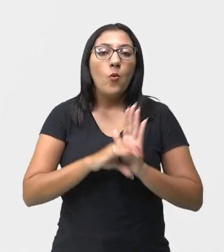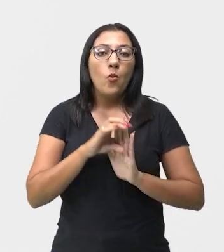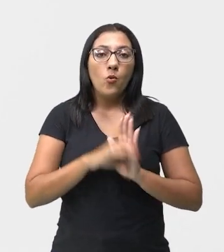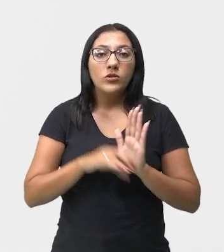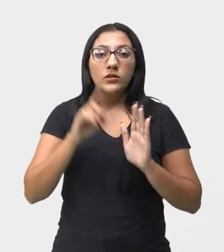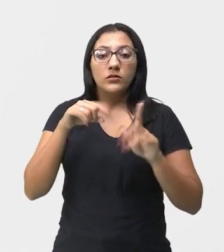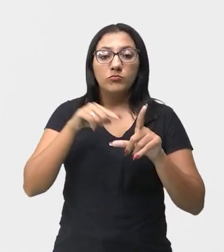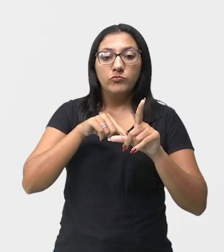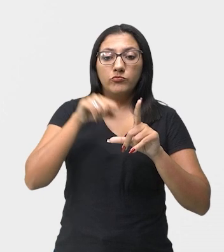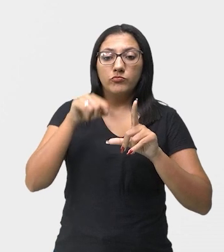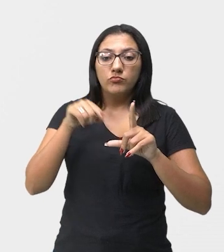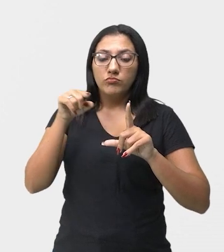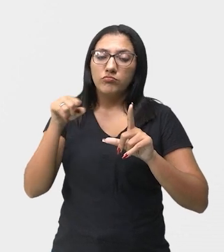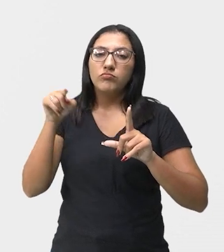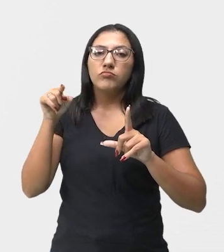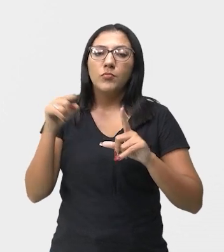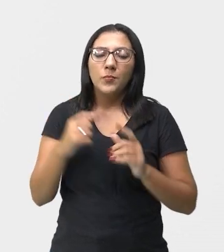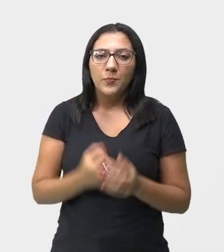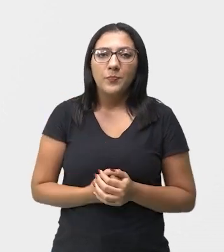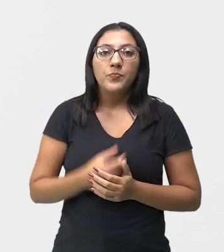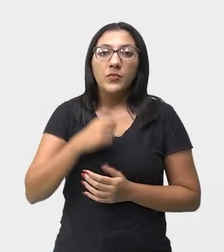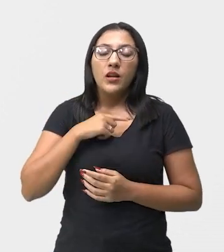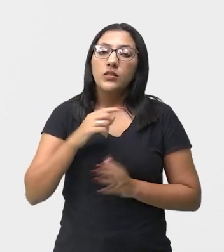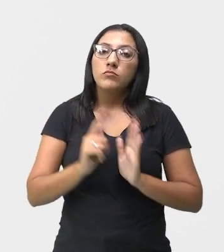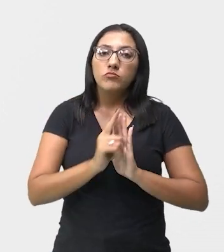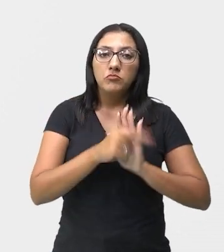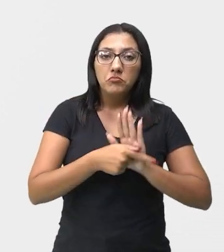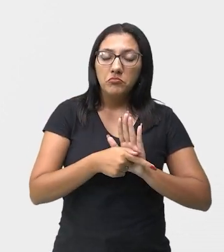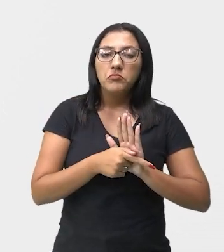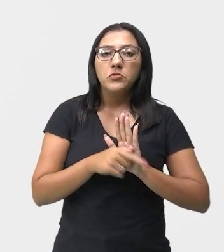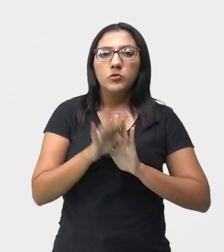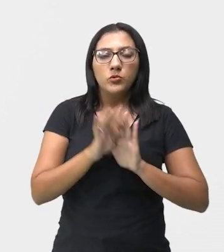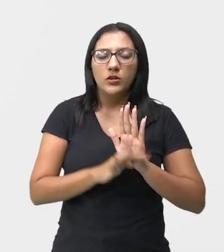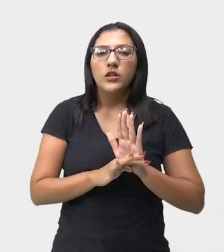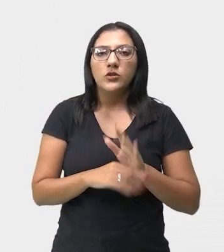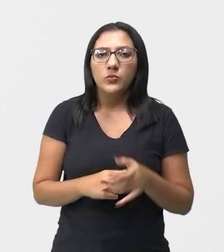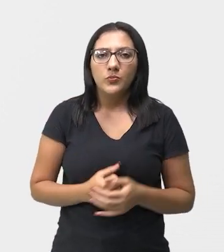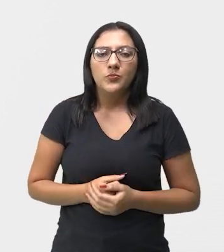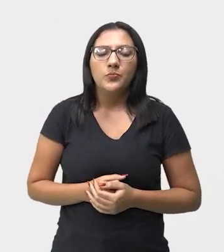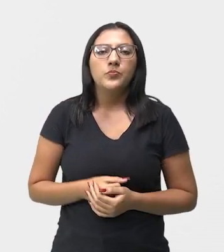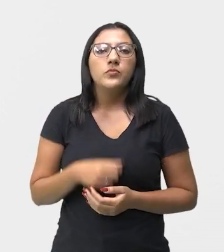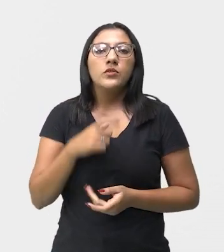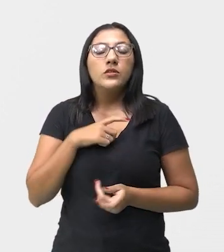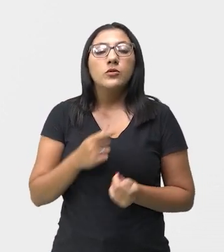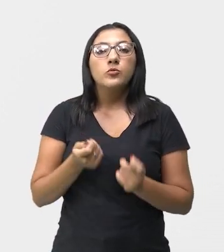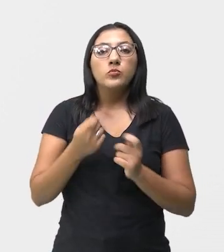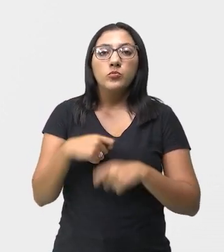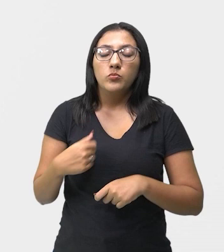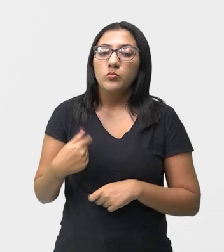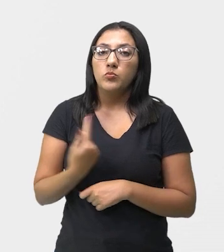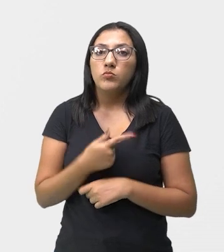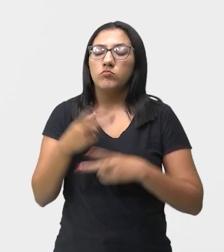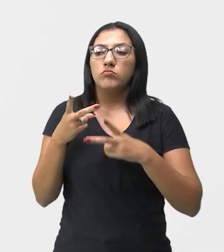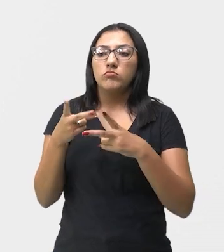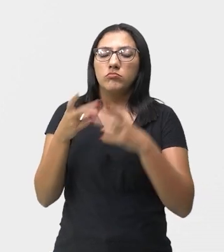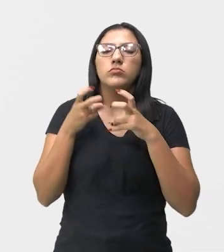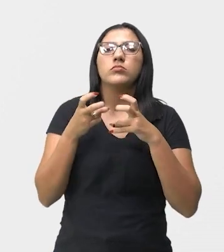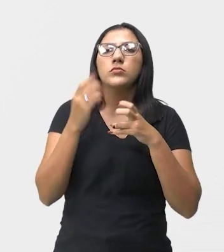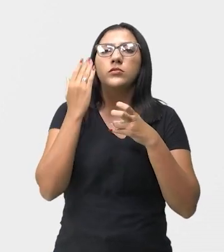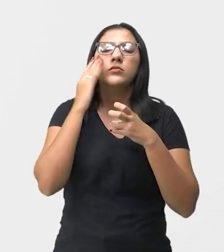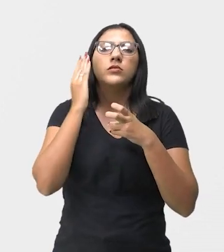os gráficos, são gêneros textuais por meio dos quais nós vamos trabalhar o